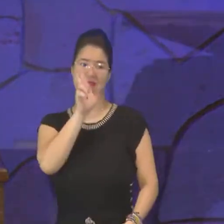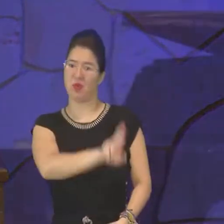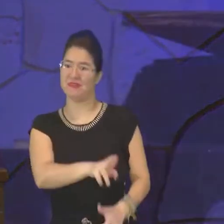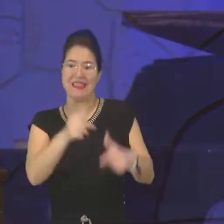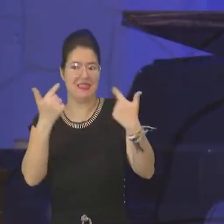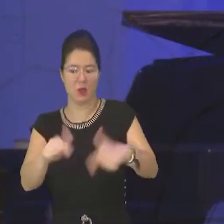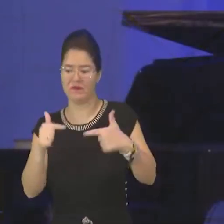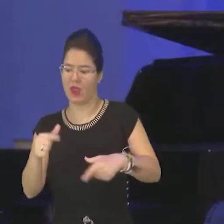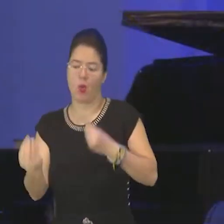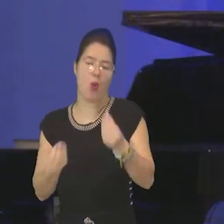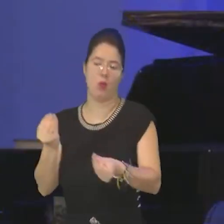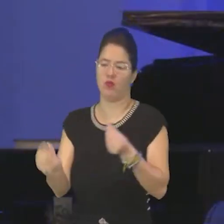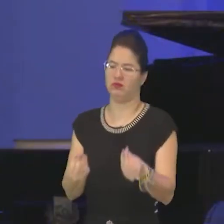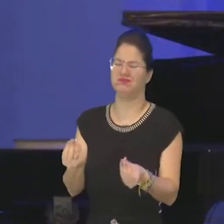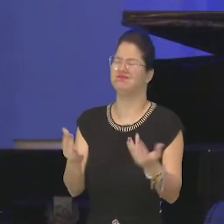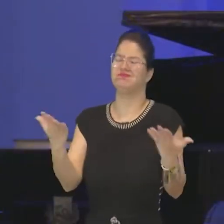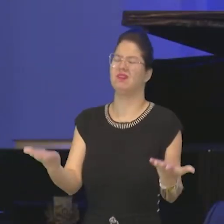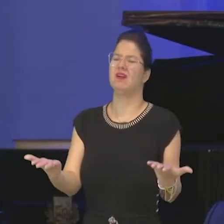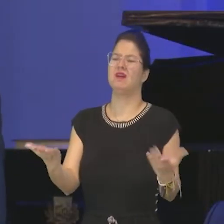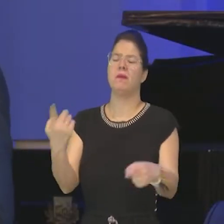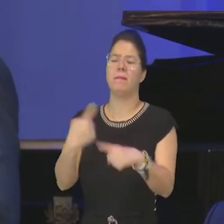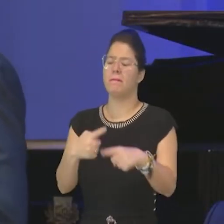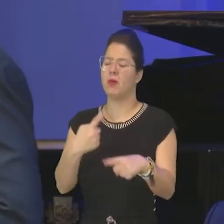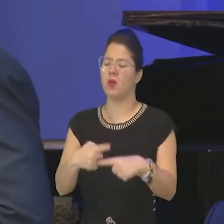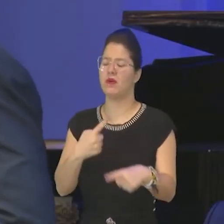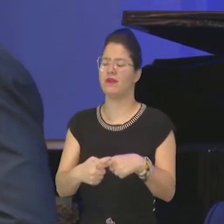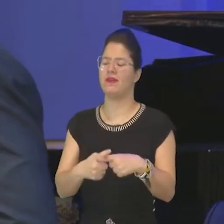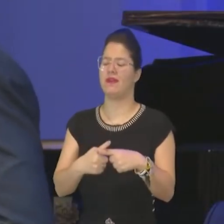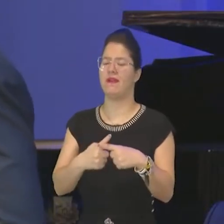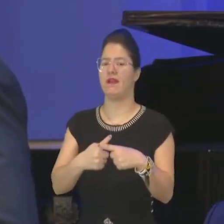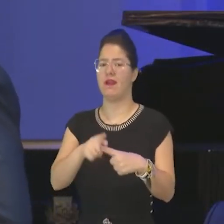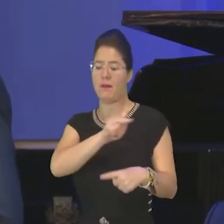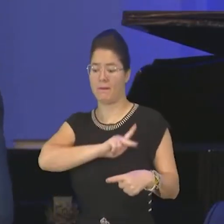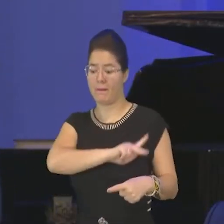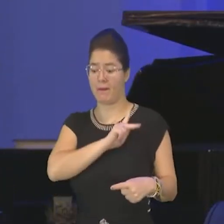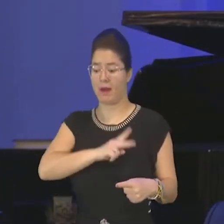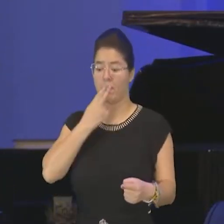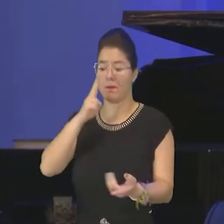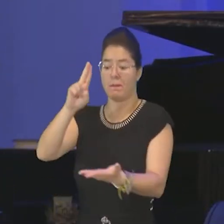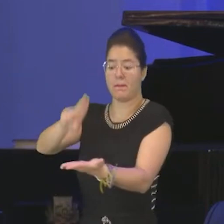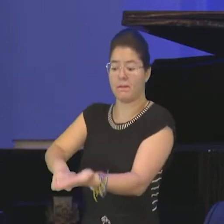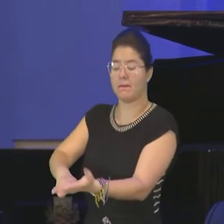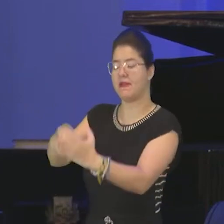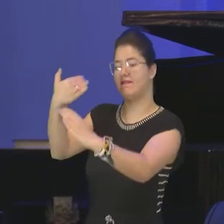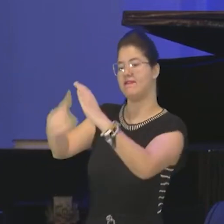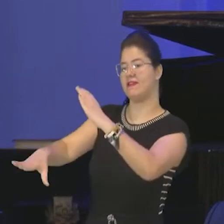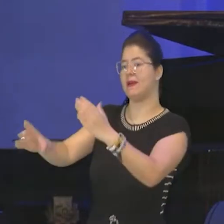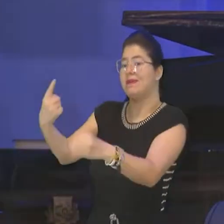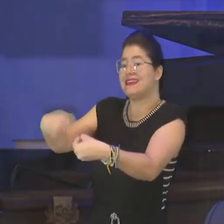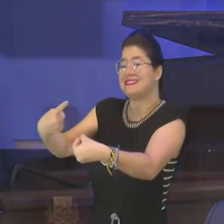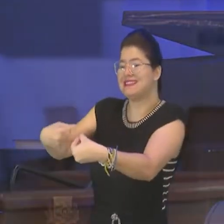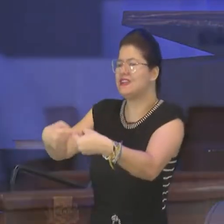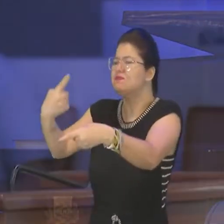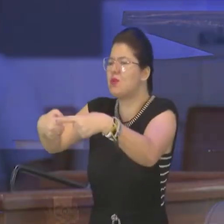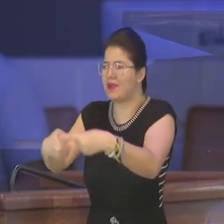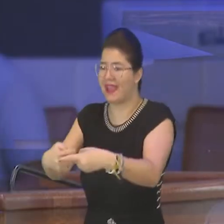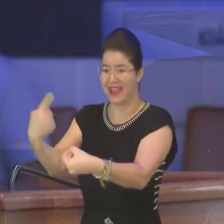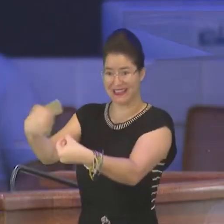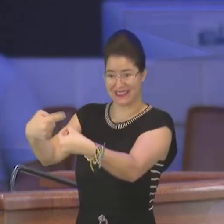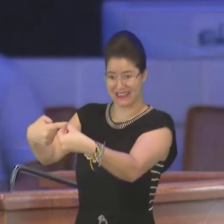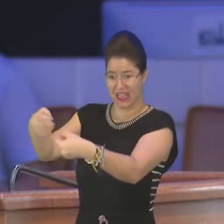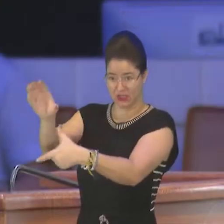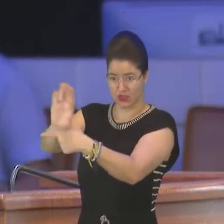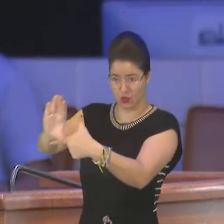como. E por que ele endereça a sua carta àquela cidade? A cidade de Corinto,